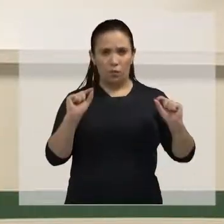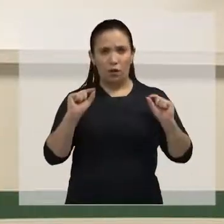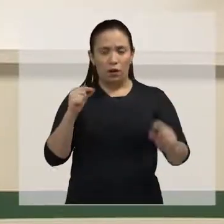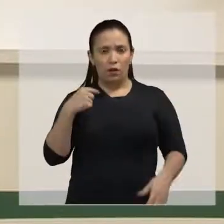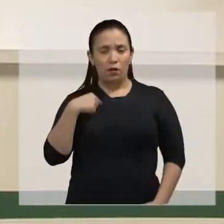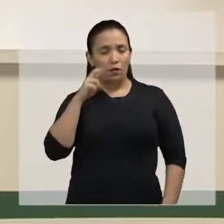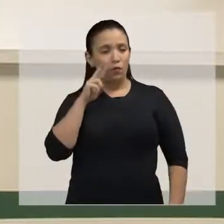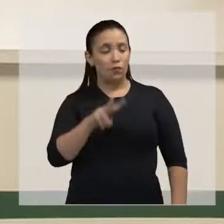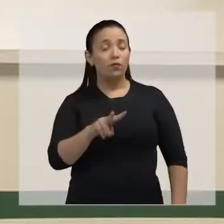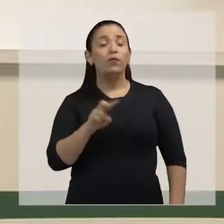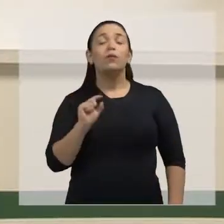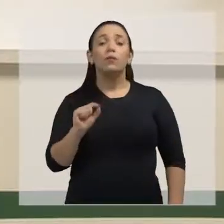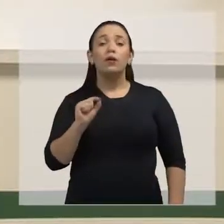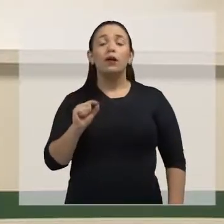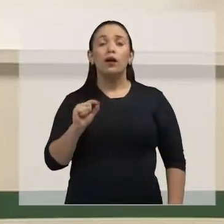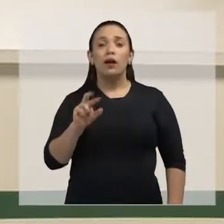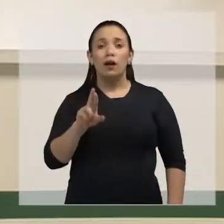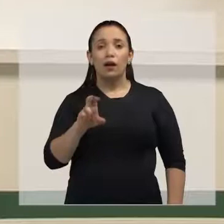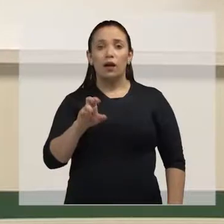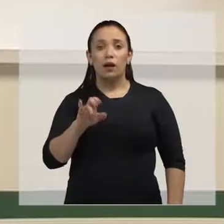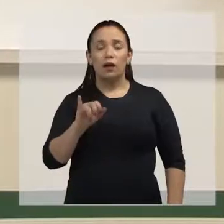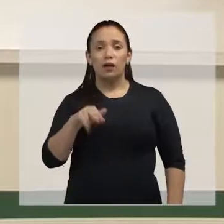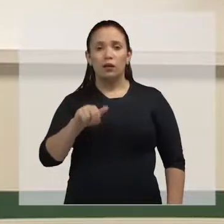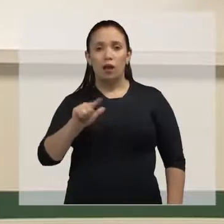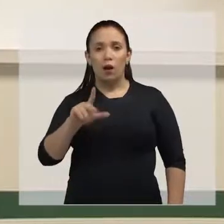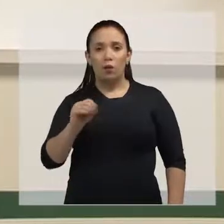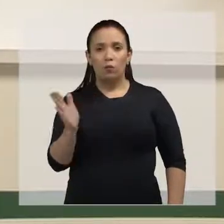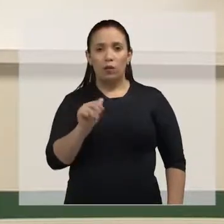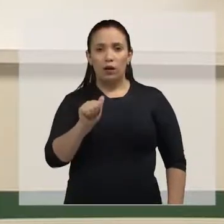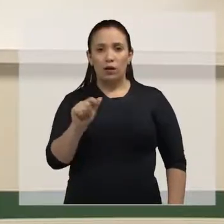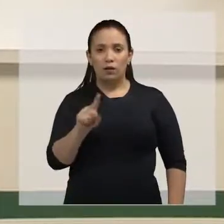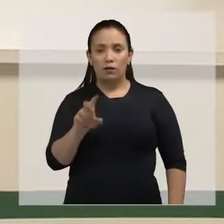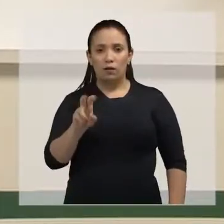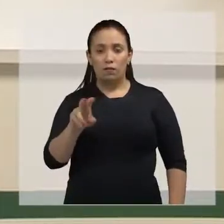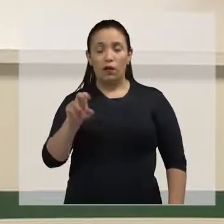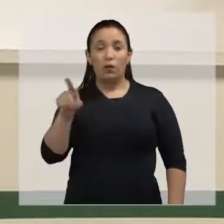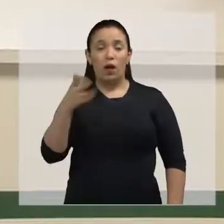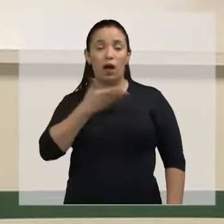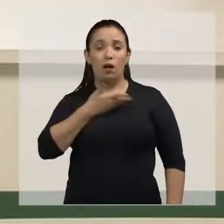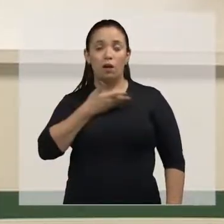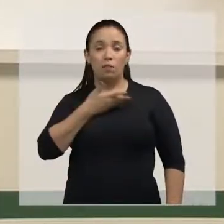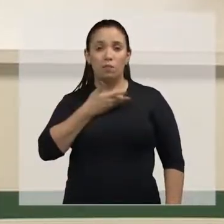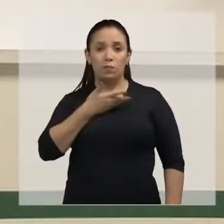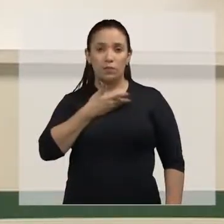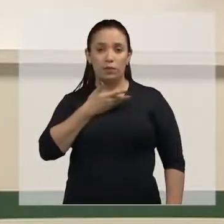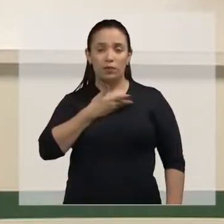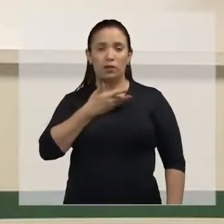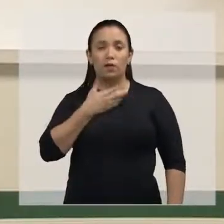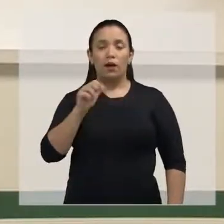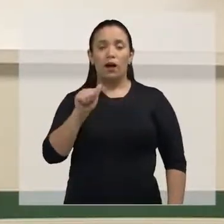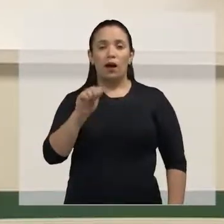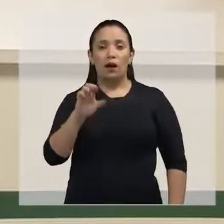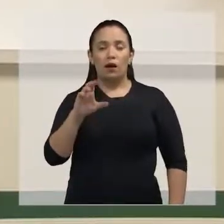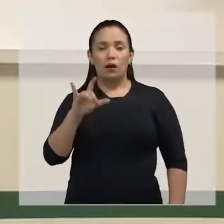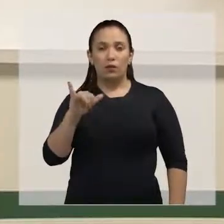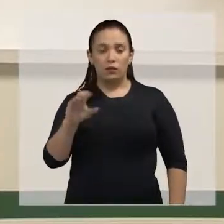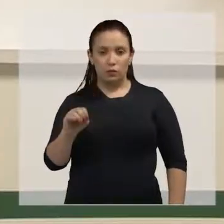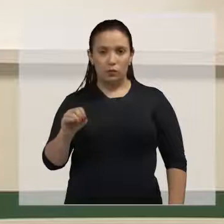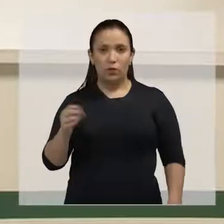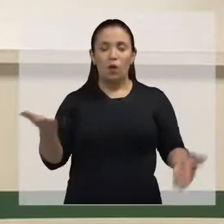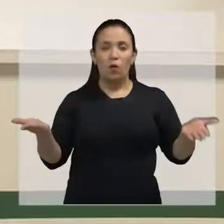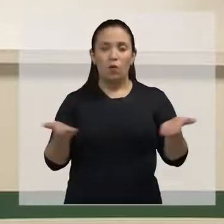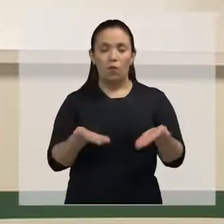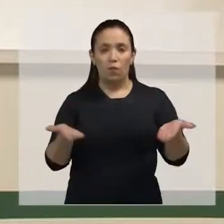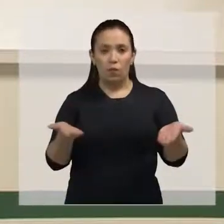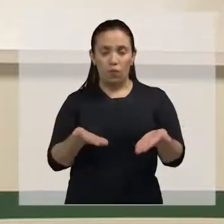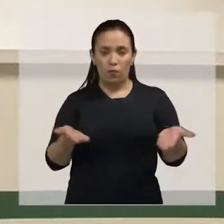Luiz? O Reinaldo Azevedo. Reinaldo Azevedo, que é amigo do Aécio. Ex-colunista da revista Veja, que é amigo hoje do está Aécio, na